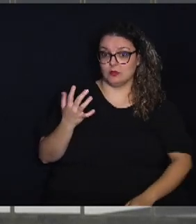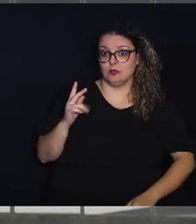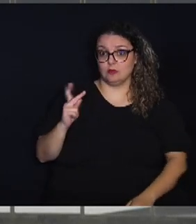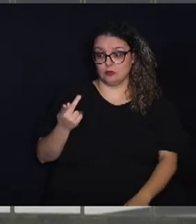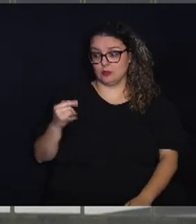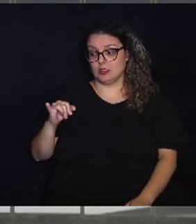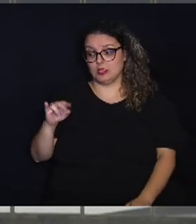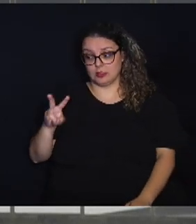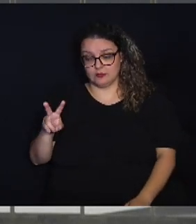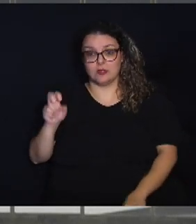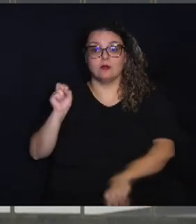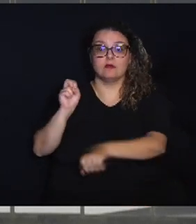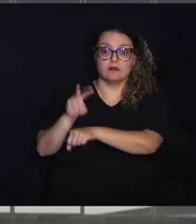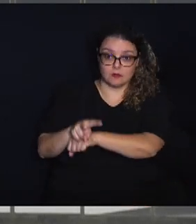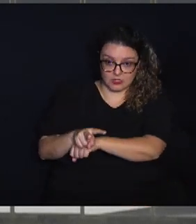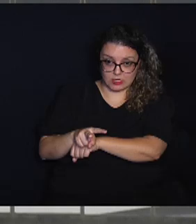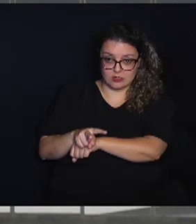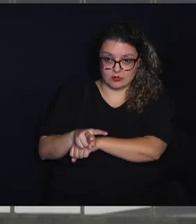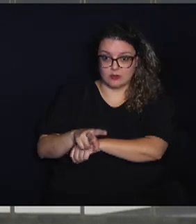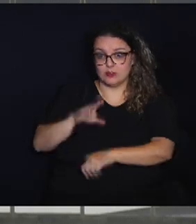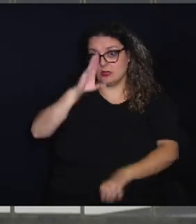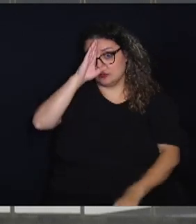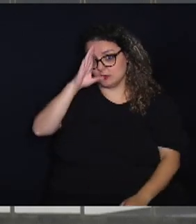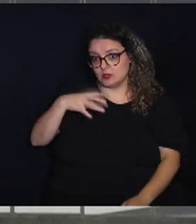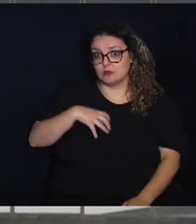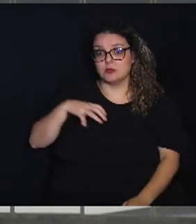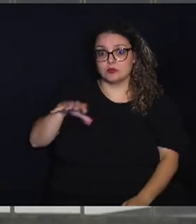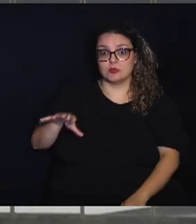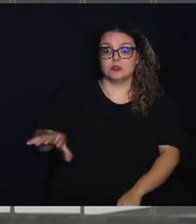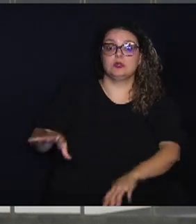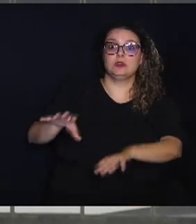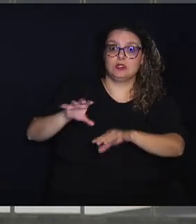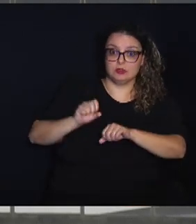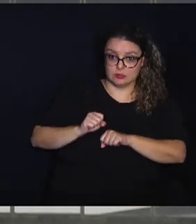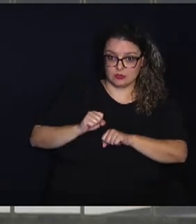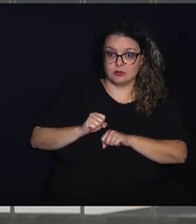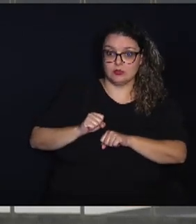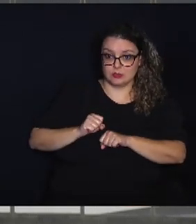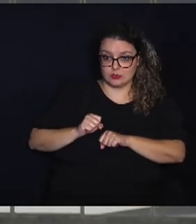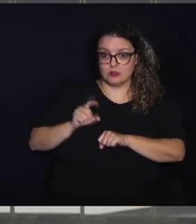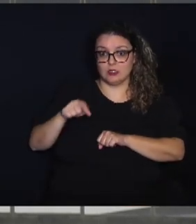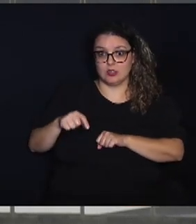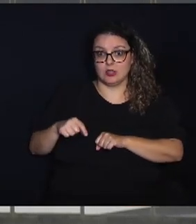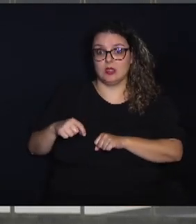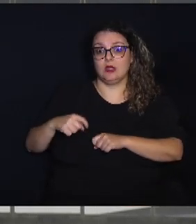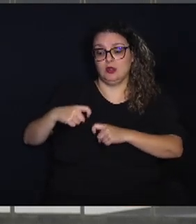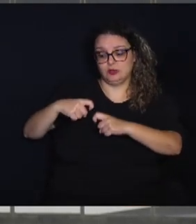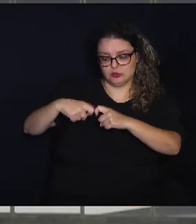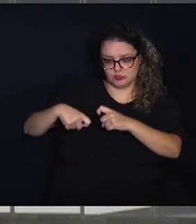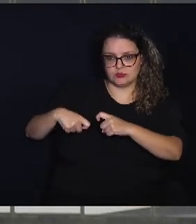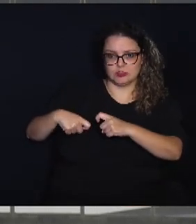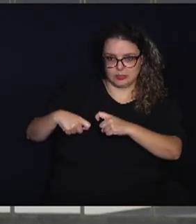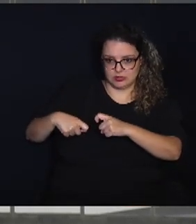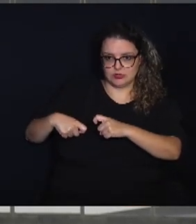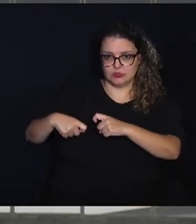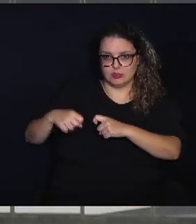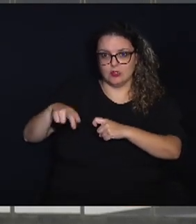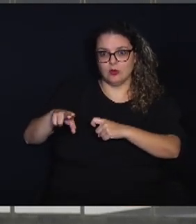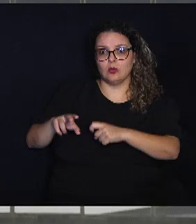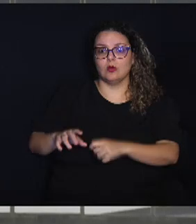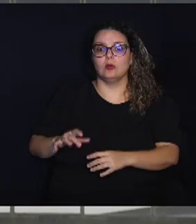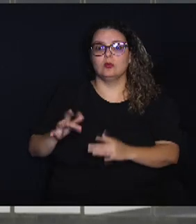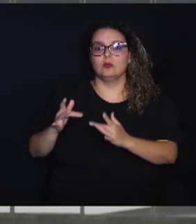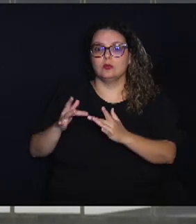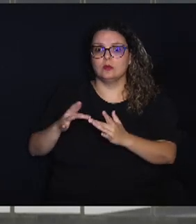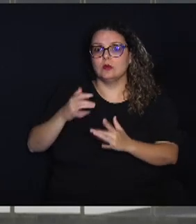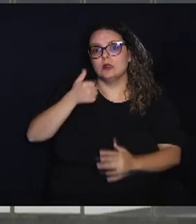um vírus, ele é um vírus que a principal forma de aquisição dele é através de relação sexual ou da transmissão da